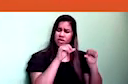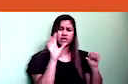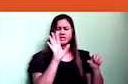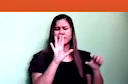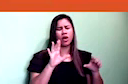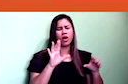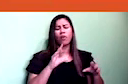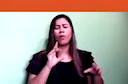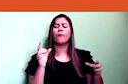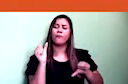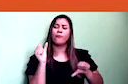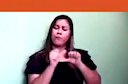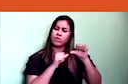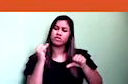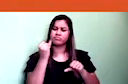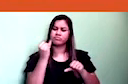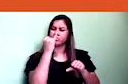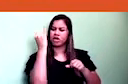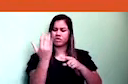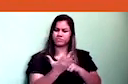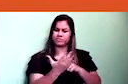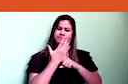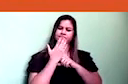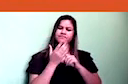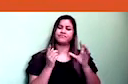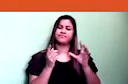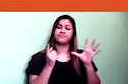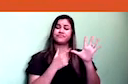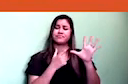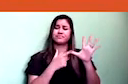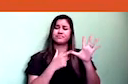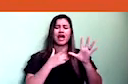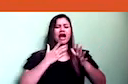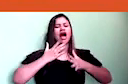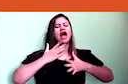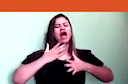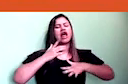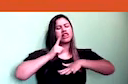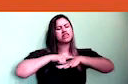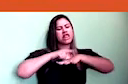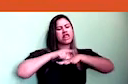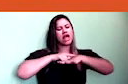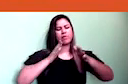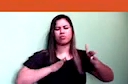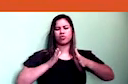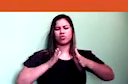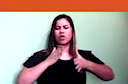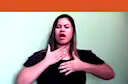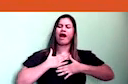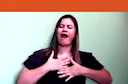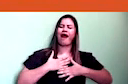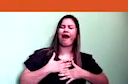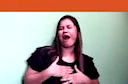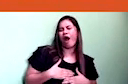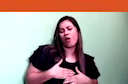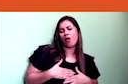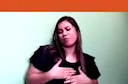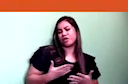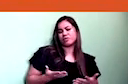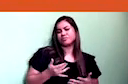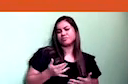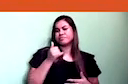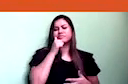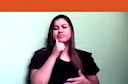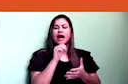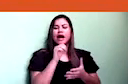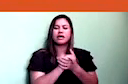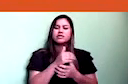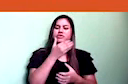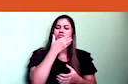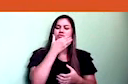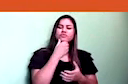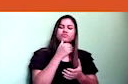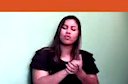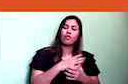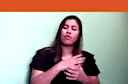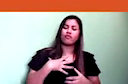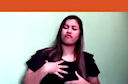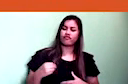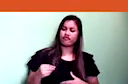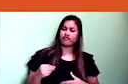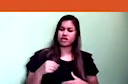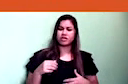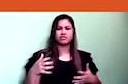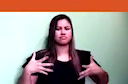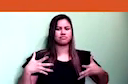cresça. Tire um tempo para desestressar. Então, curta seus filhos, curta sua esposa, seu marido, curta, se você é solteiro,